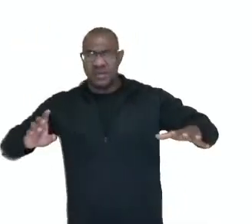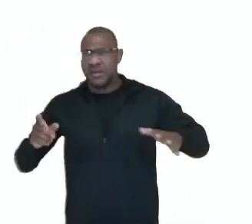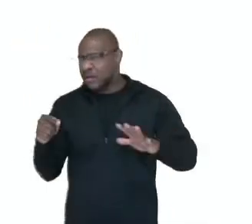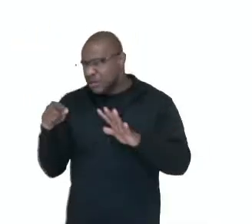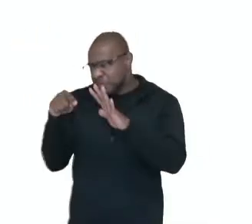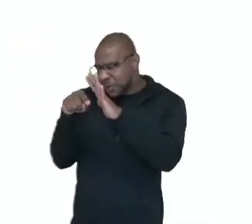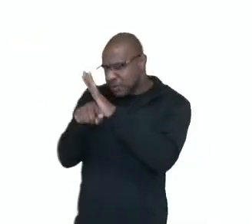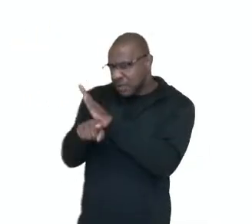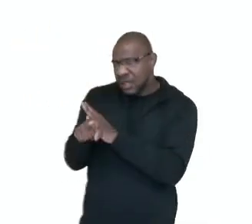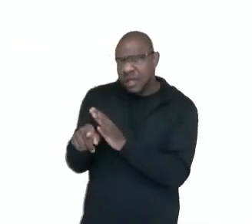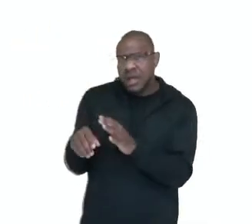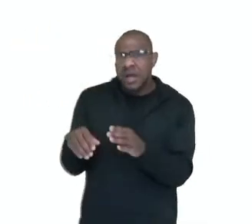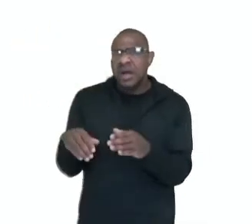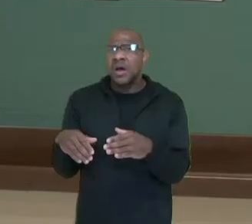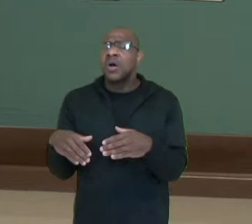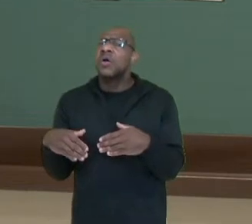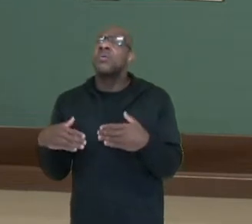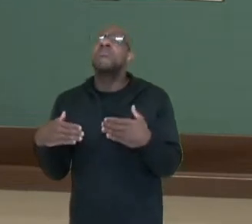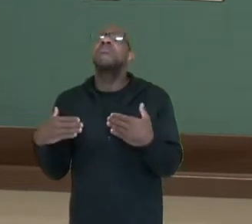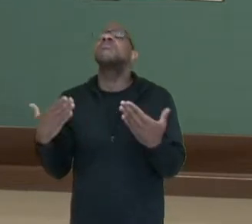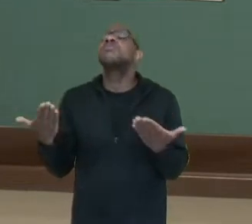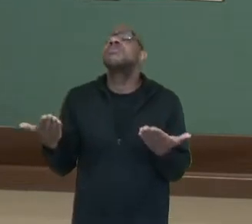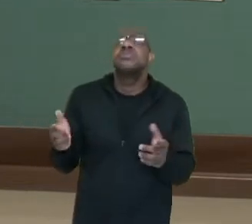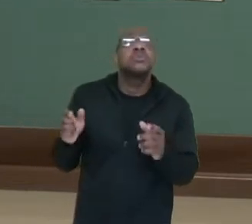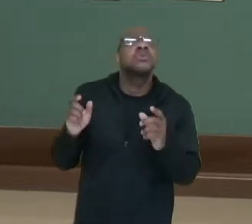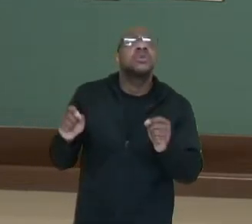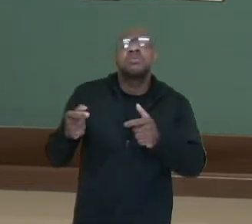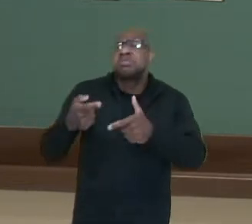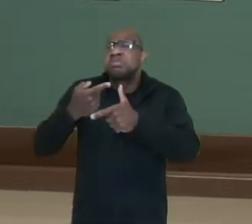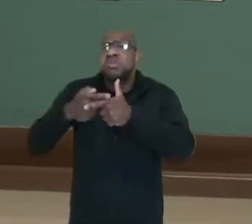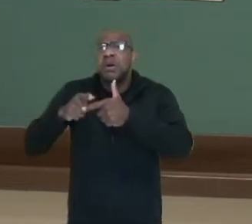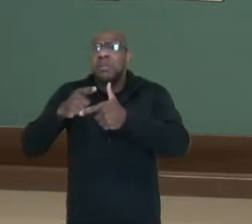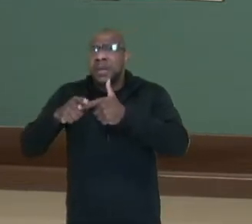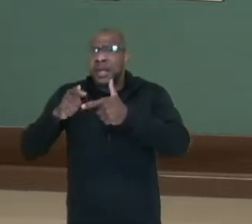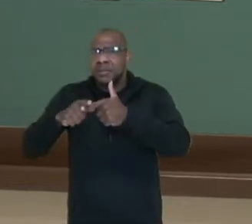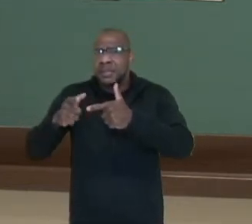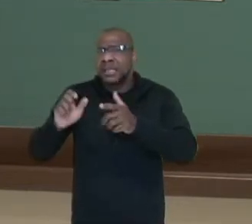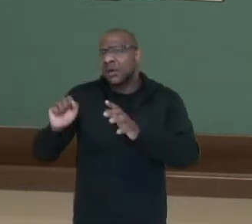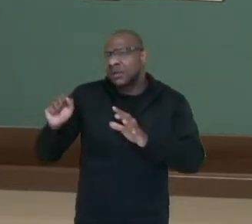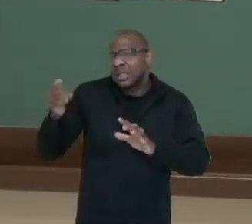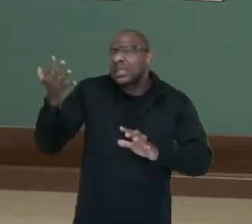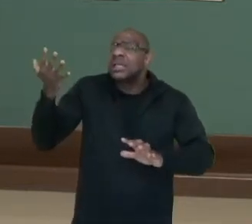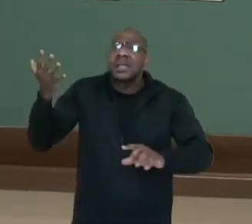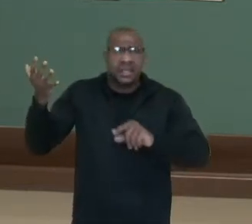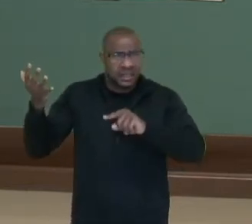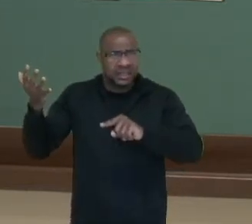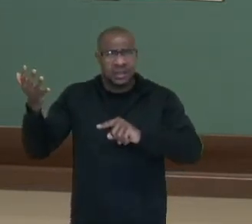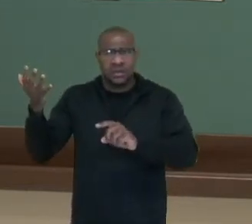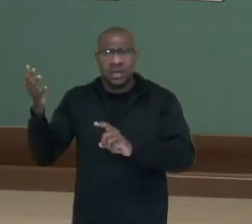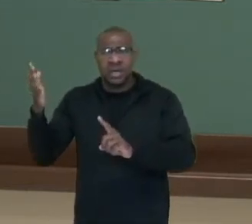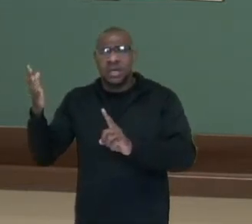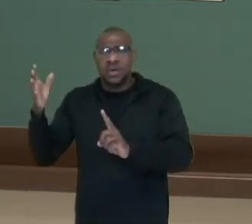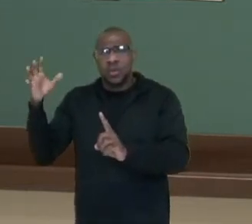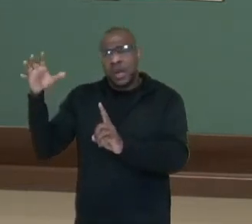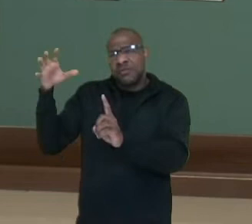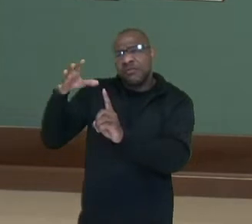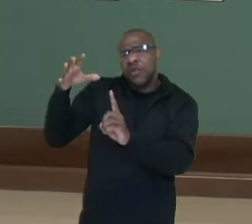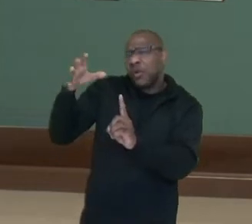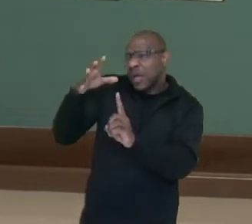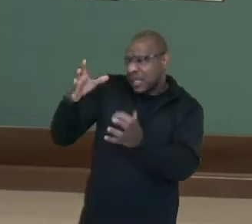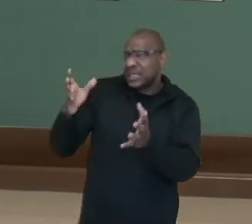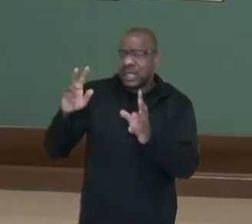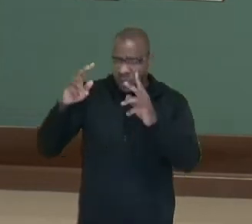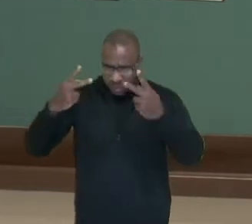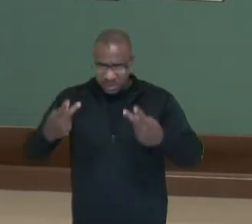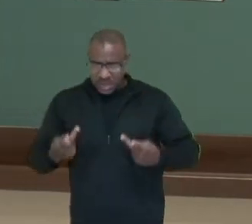uma pergunta. Quais são as consequências? Quais são as consequências que estão ocorrendo com a interferência humana na natureza?